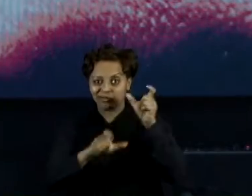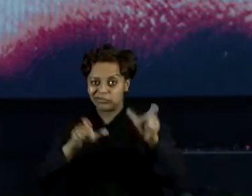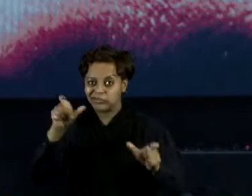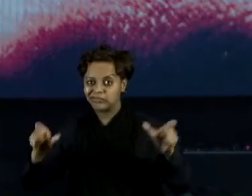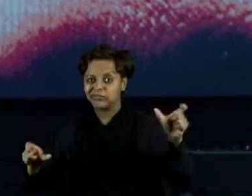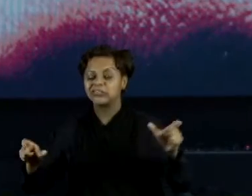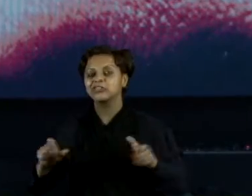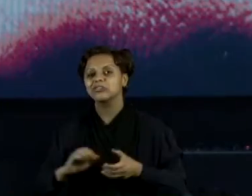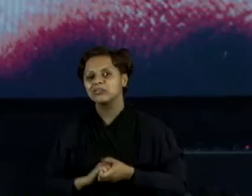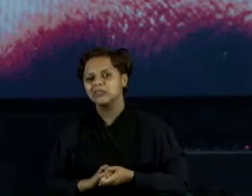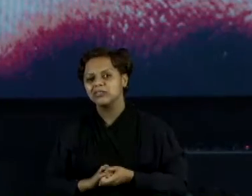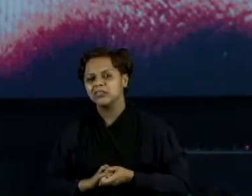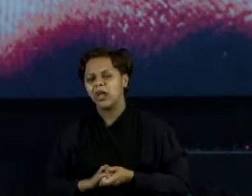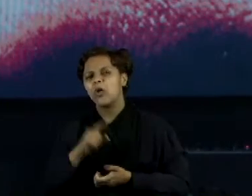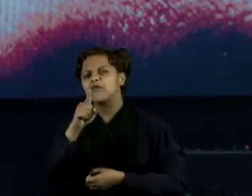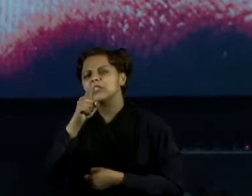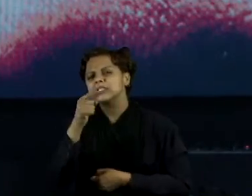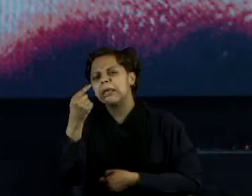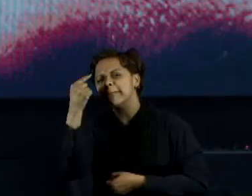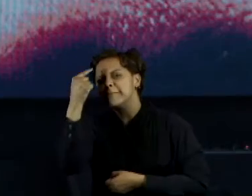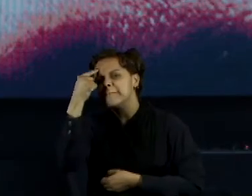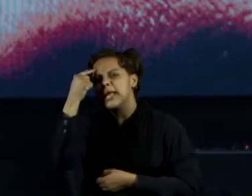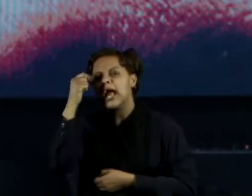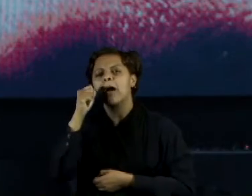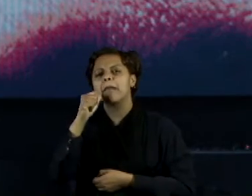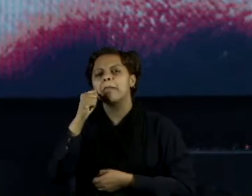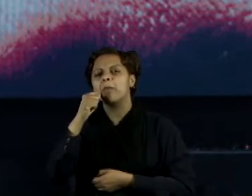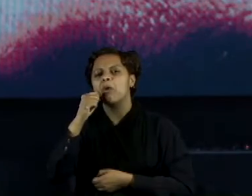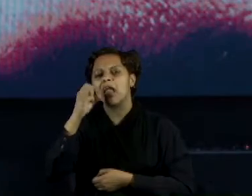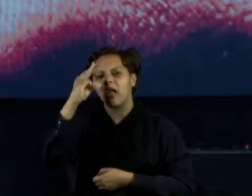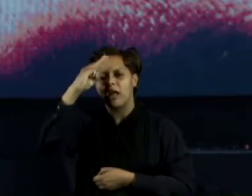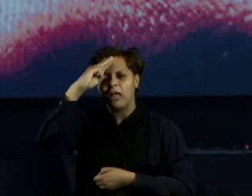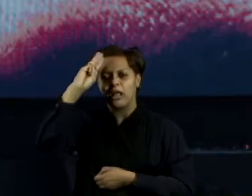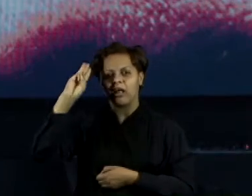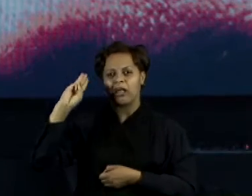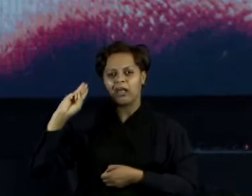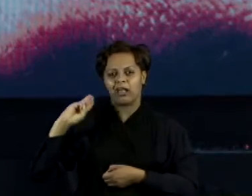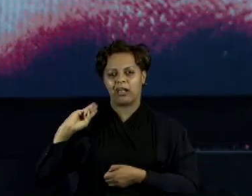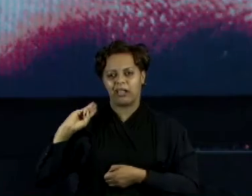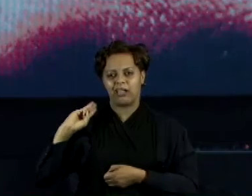Quando você pensa em Madre Teresa, que palavra vem à sua mente?